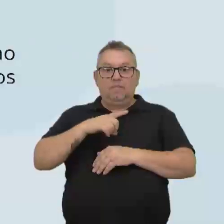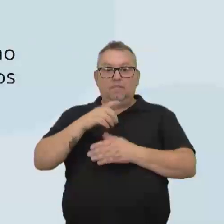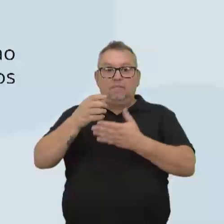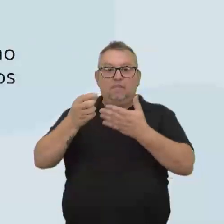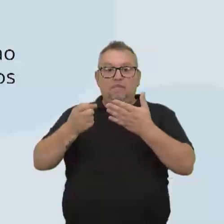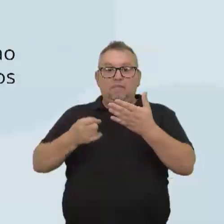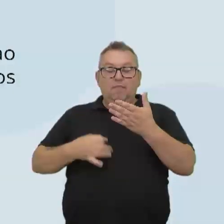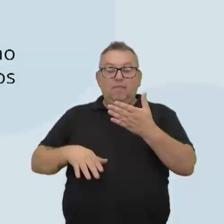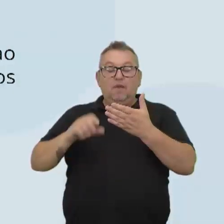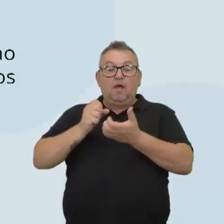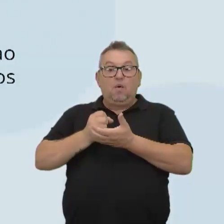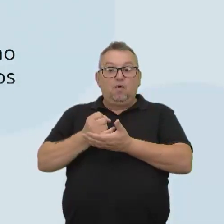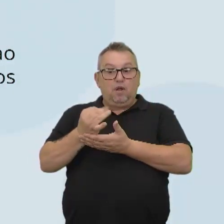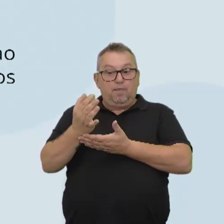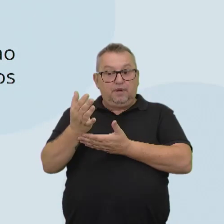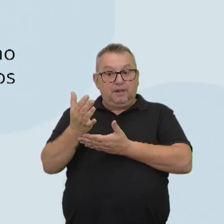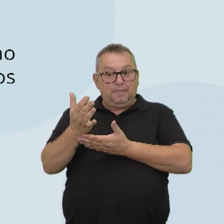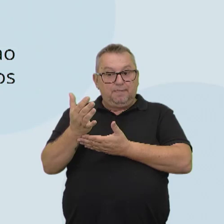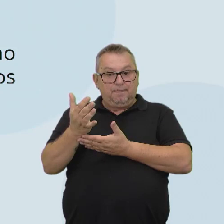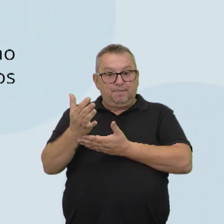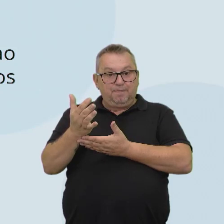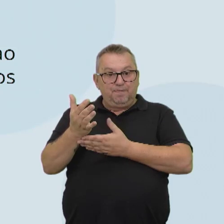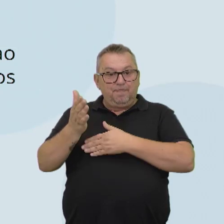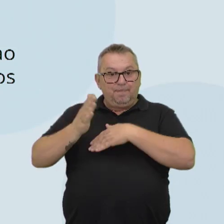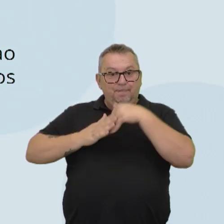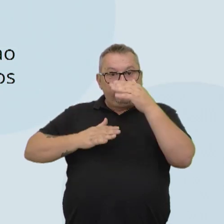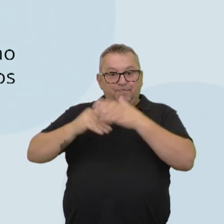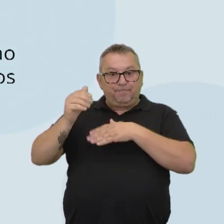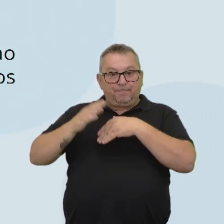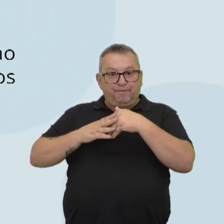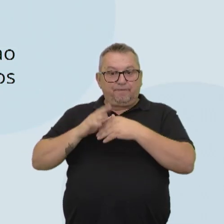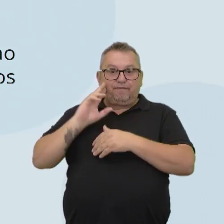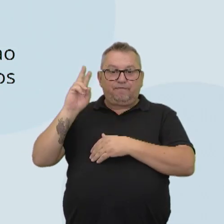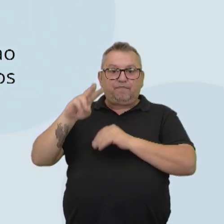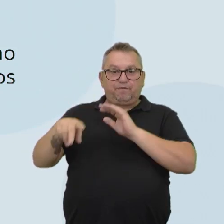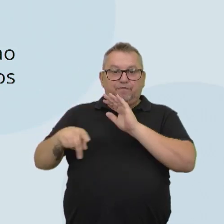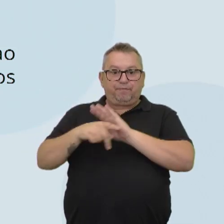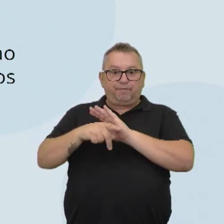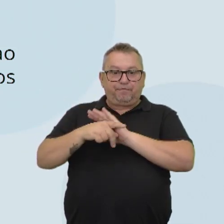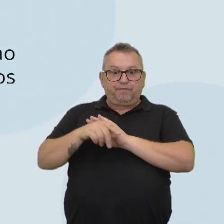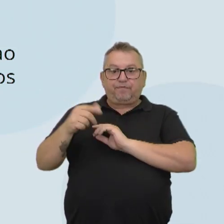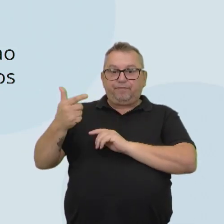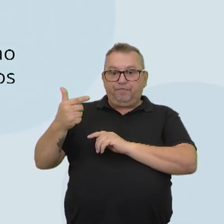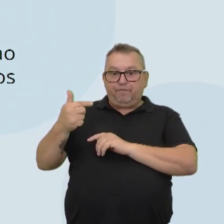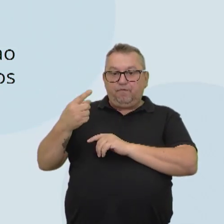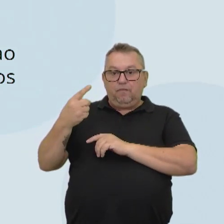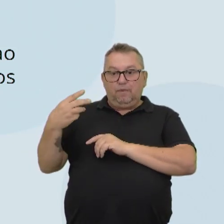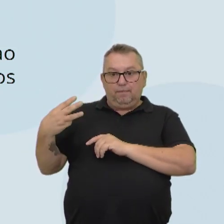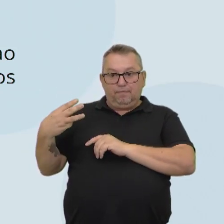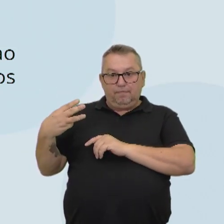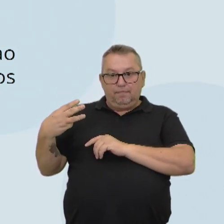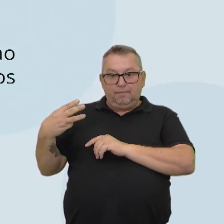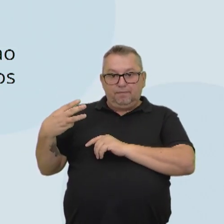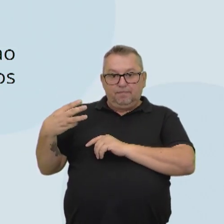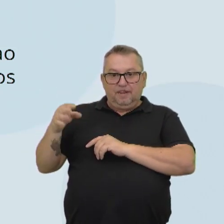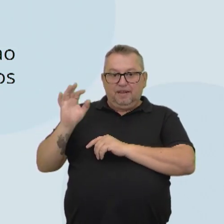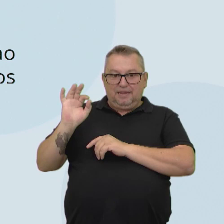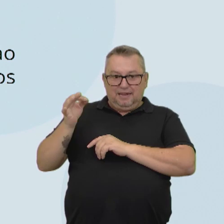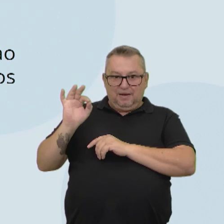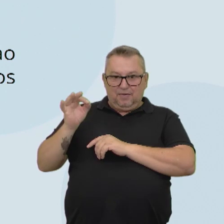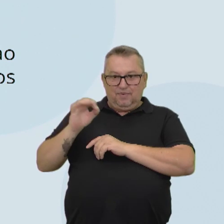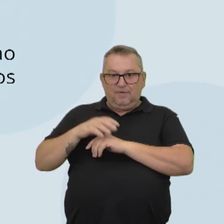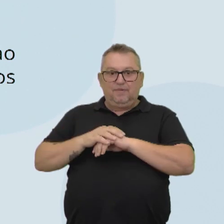definição algébrica para vocês aí, ó. A nossa habilidade é a da série de vocês, é a 12 e a 13.